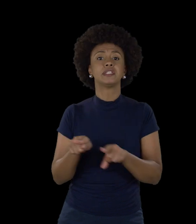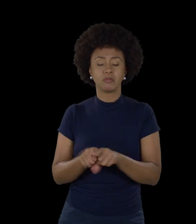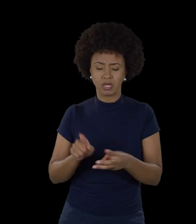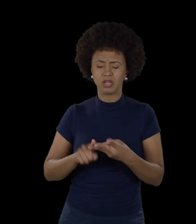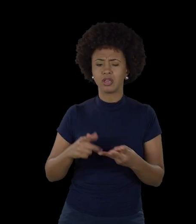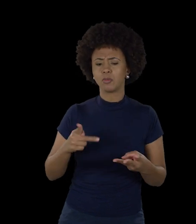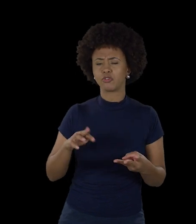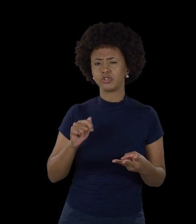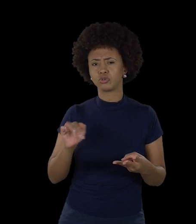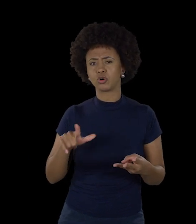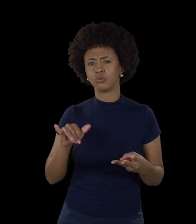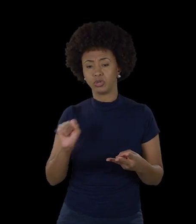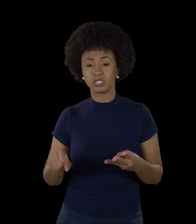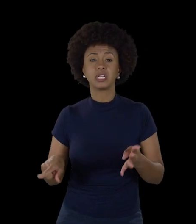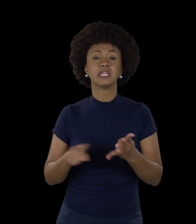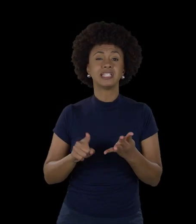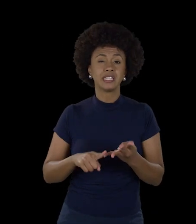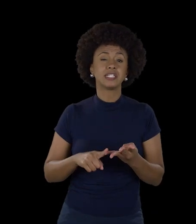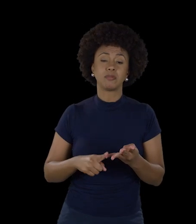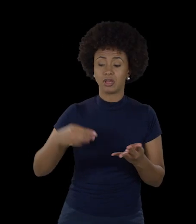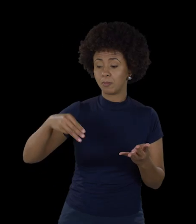a RPPN Moretti e Pinheiro.